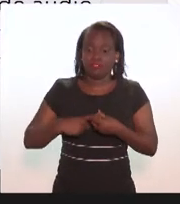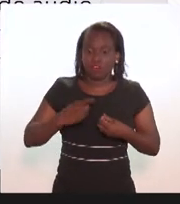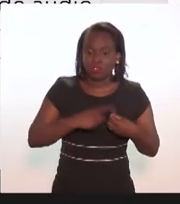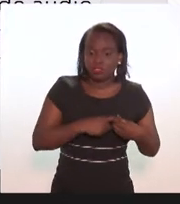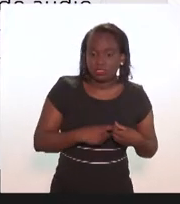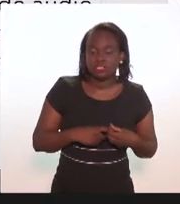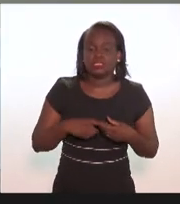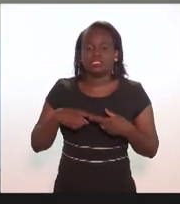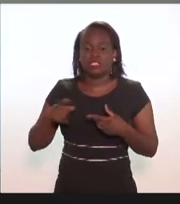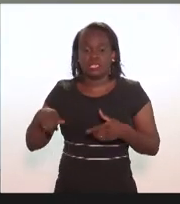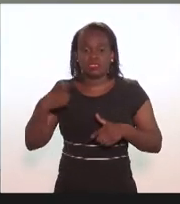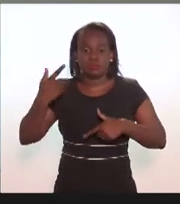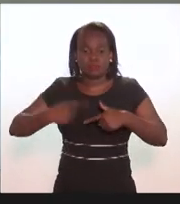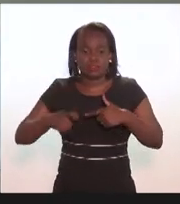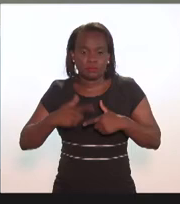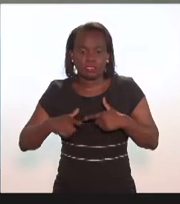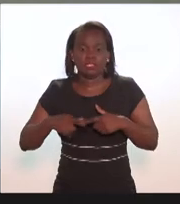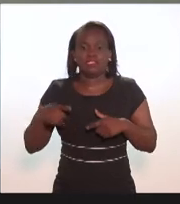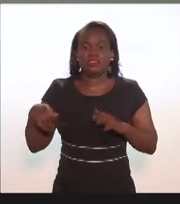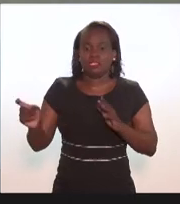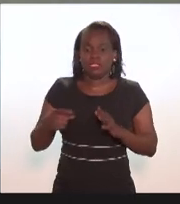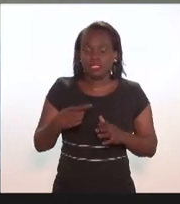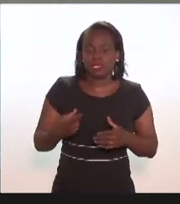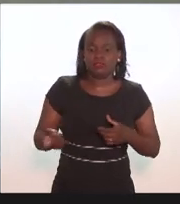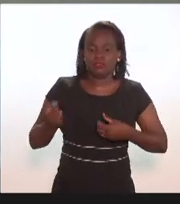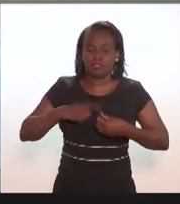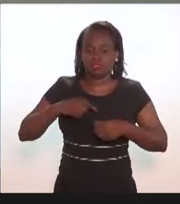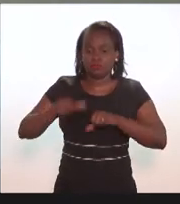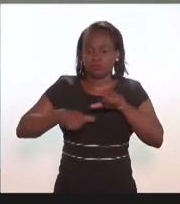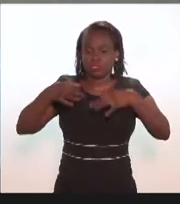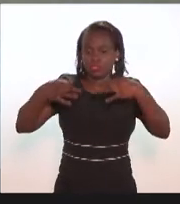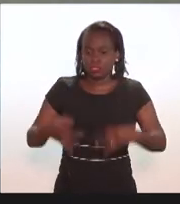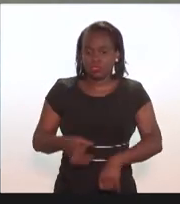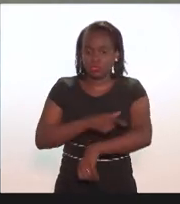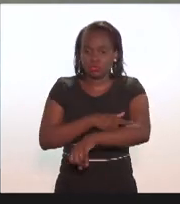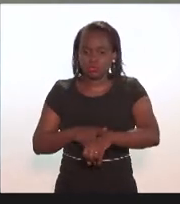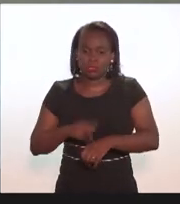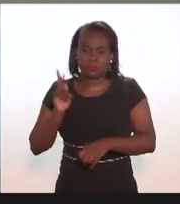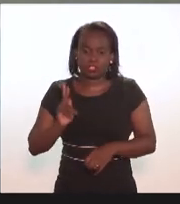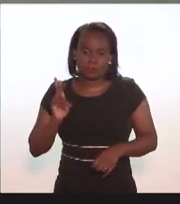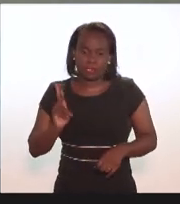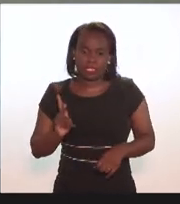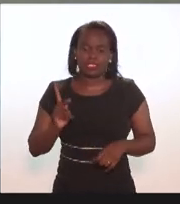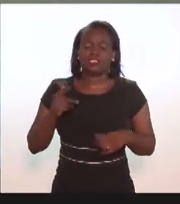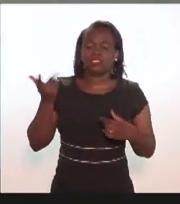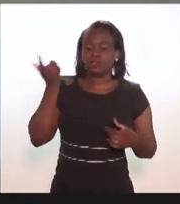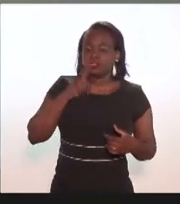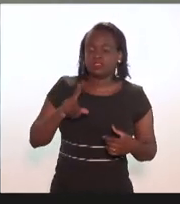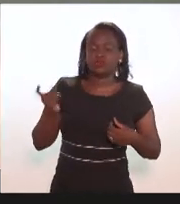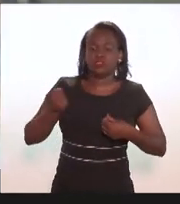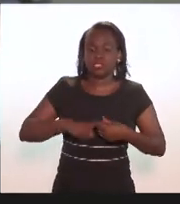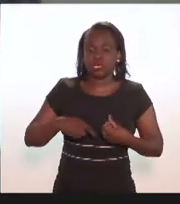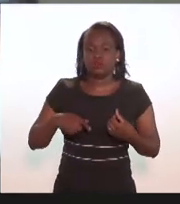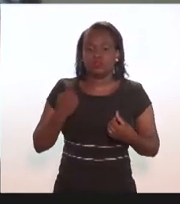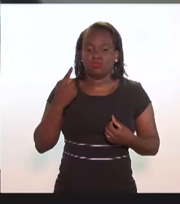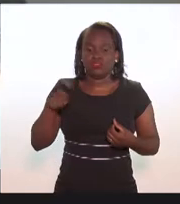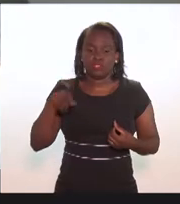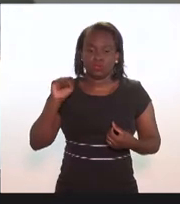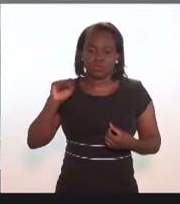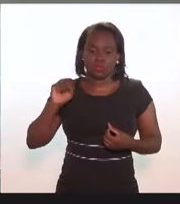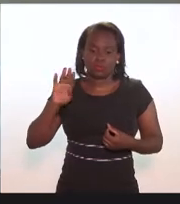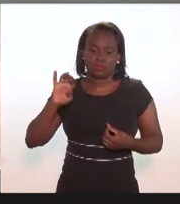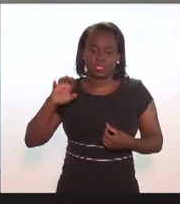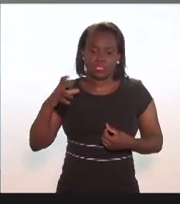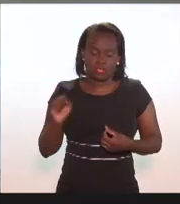daquele contencioso tributário assinado por um termo de ajuste de conduta tributário com a Petrobras, onde recuperamos em torno de 1,8 bilhão